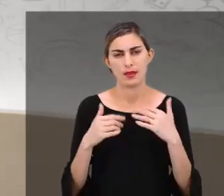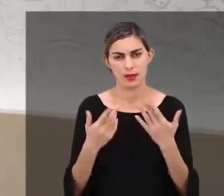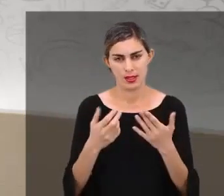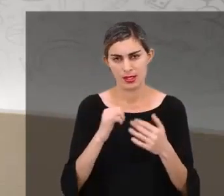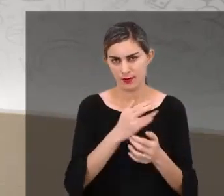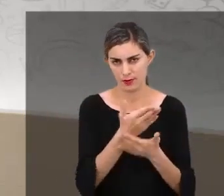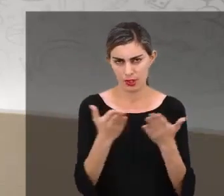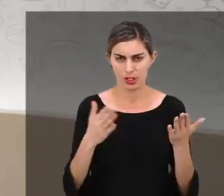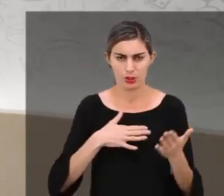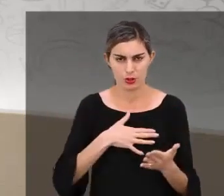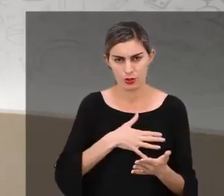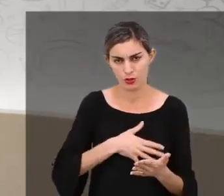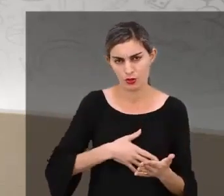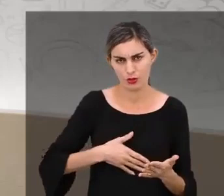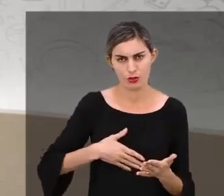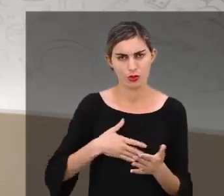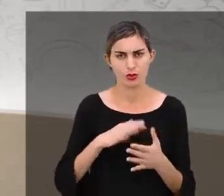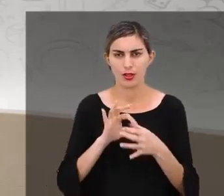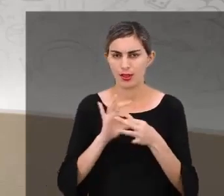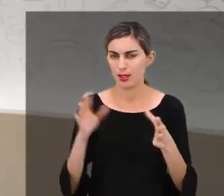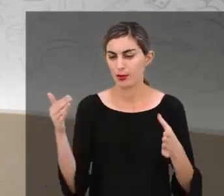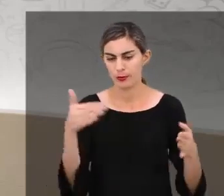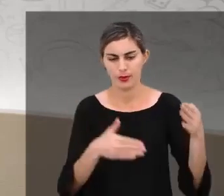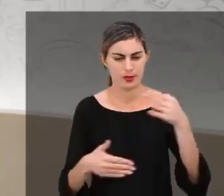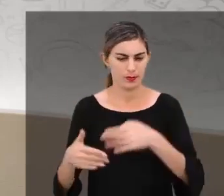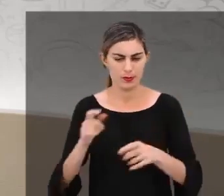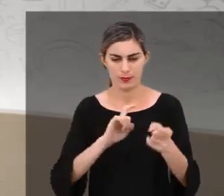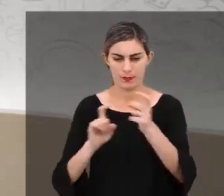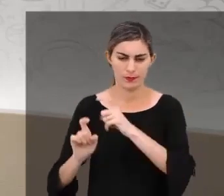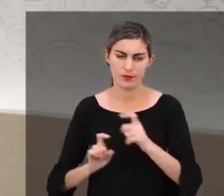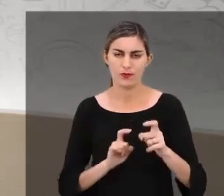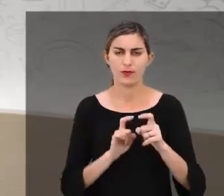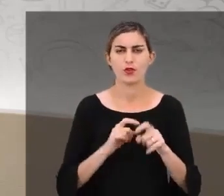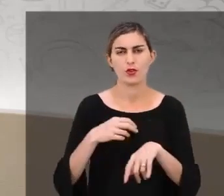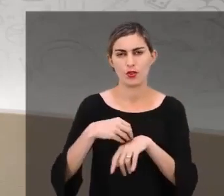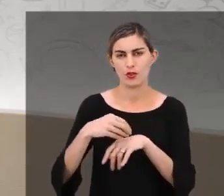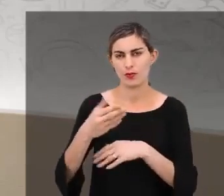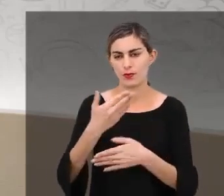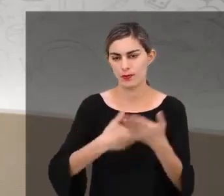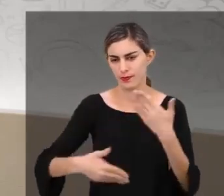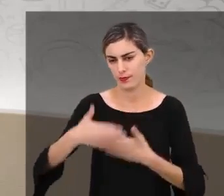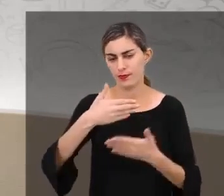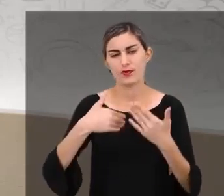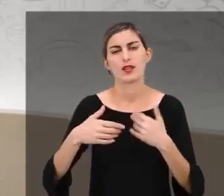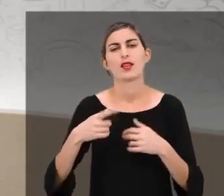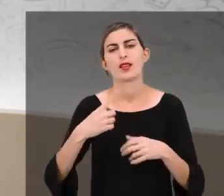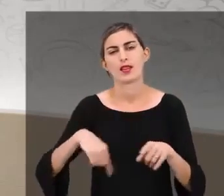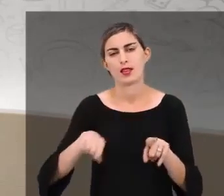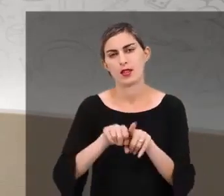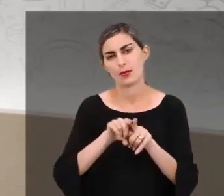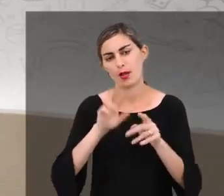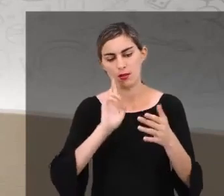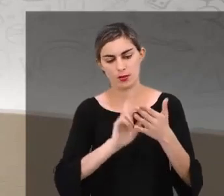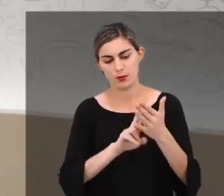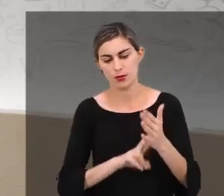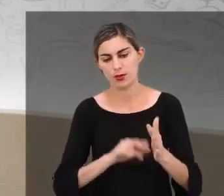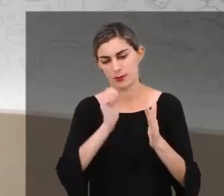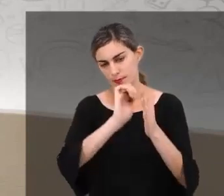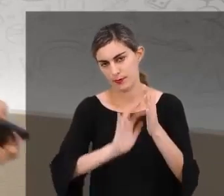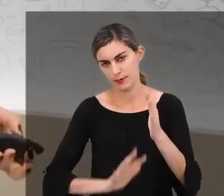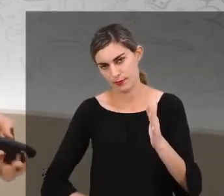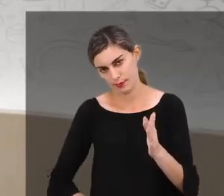Se você gostou, não deixe de participar dos fóruns, interagir conosco, também fazer as